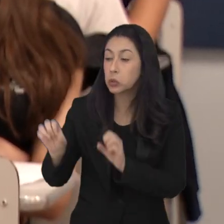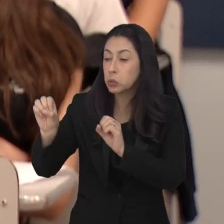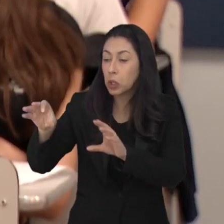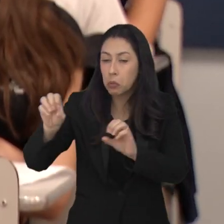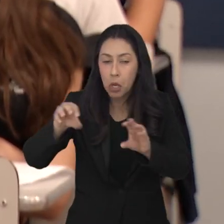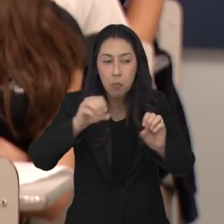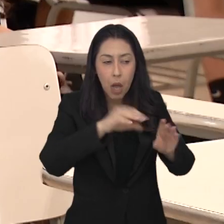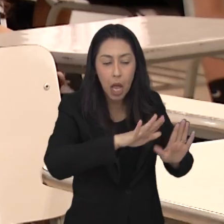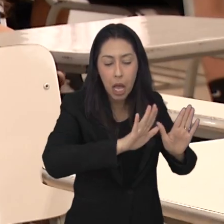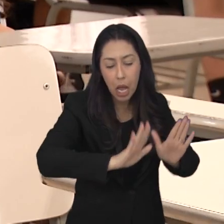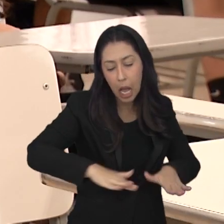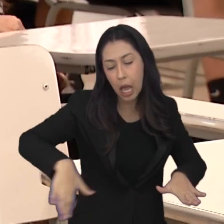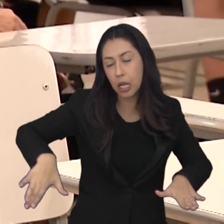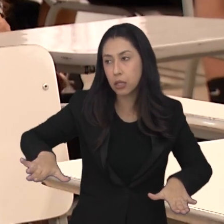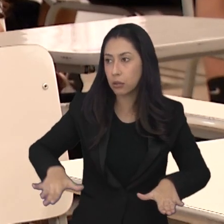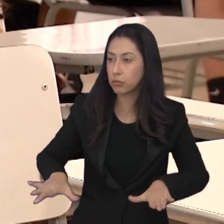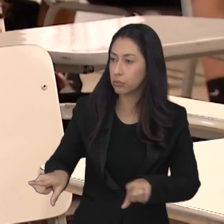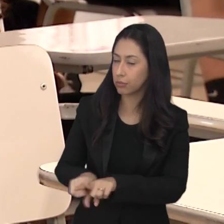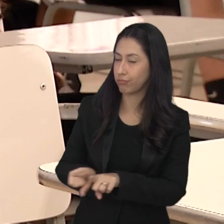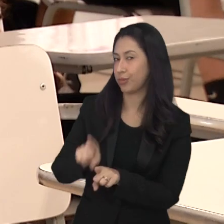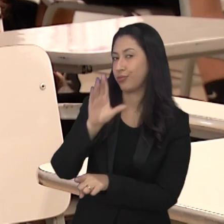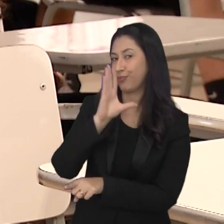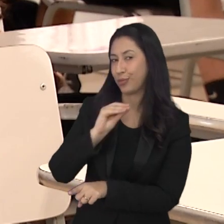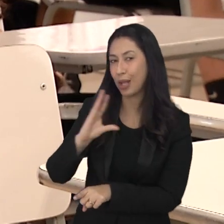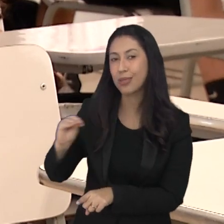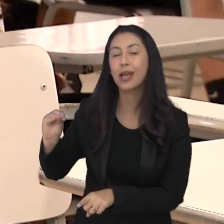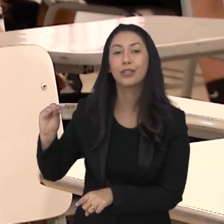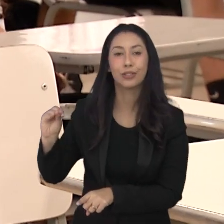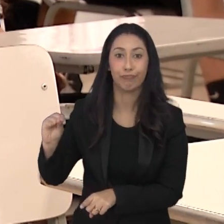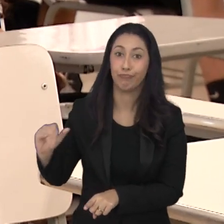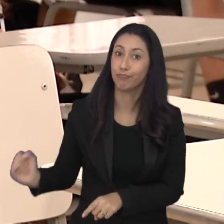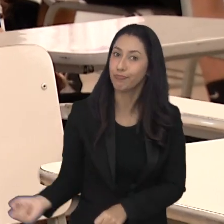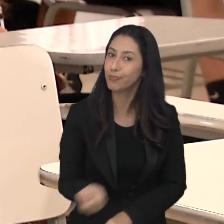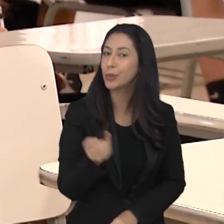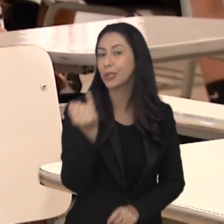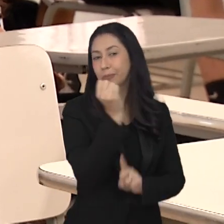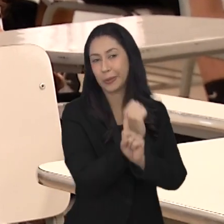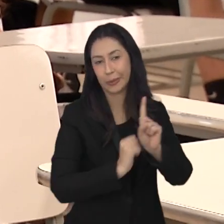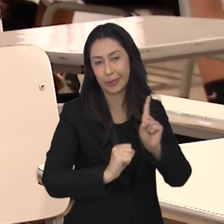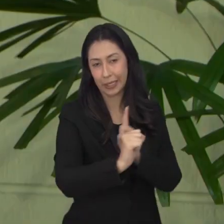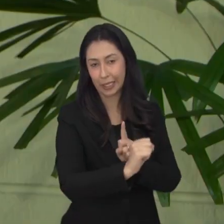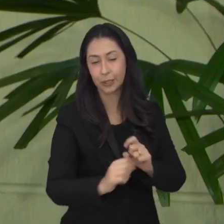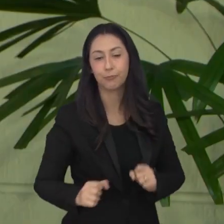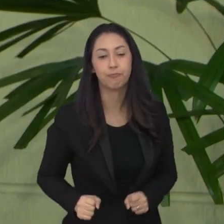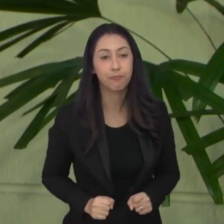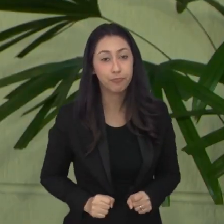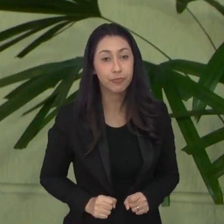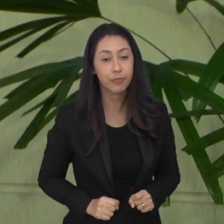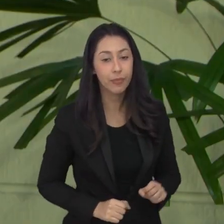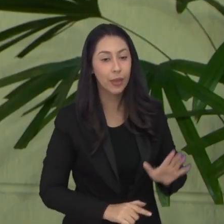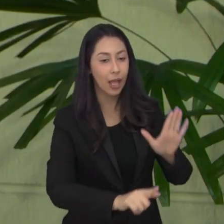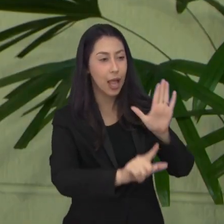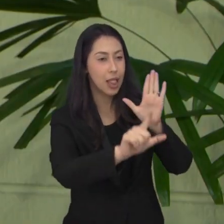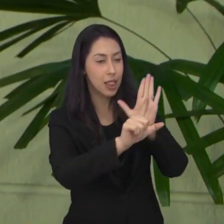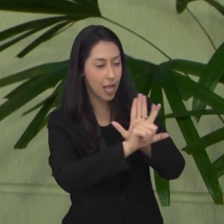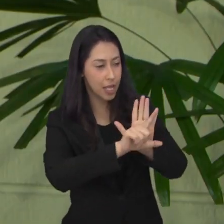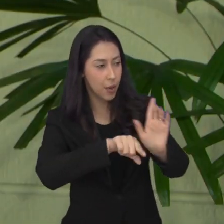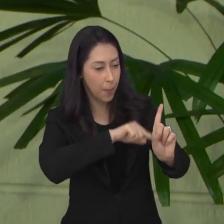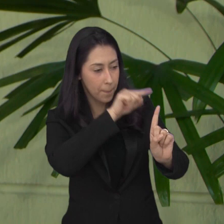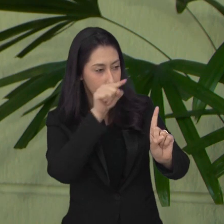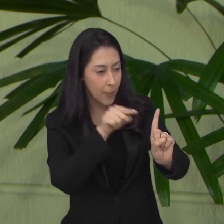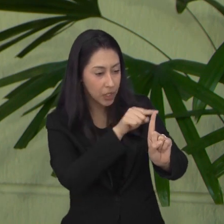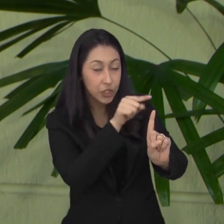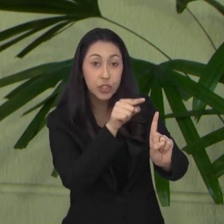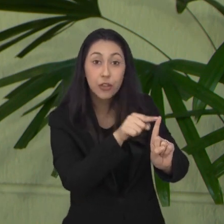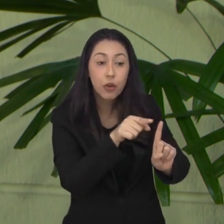crianças e adolescentes do entendimento dos próprios direitos é um ganho para toda a sociedade. A lei ela tem por